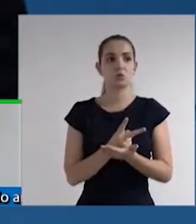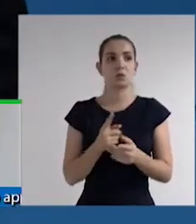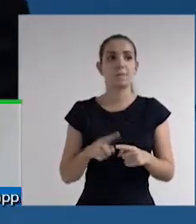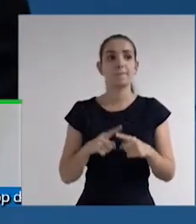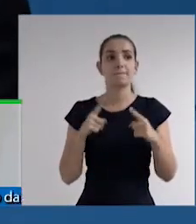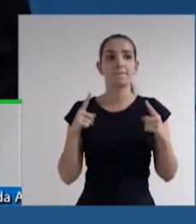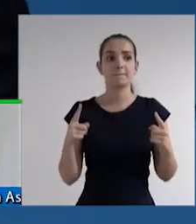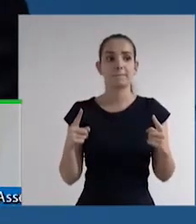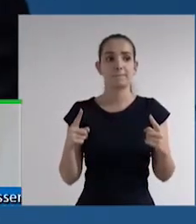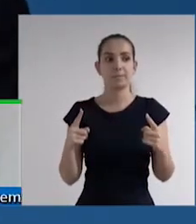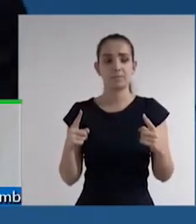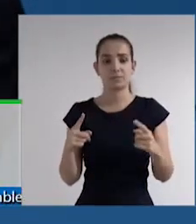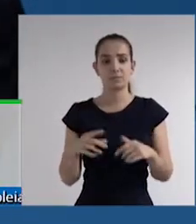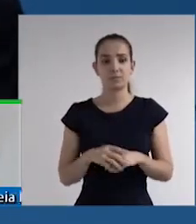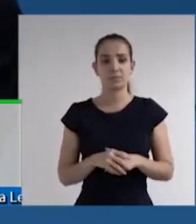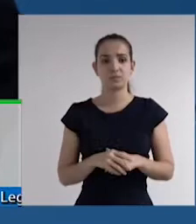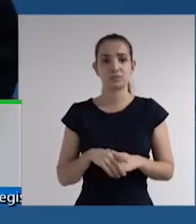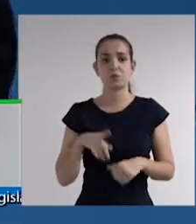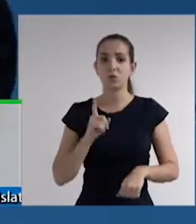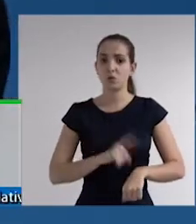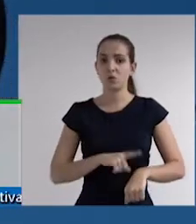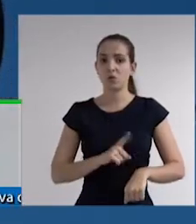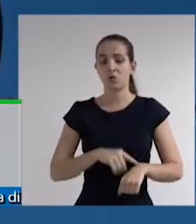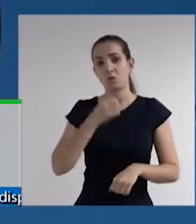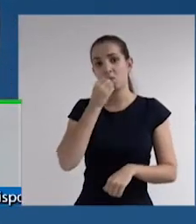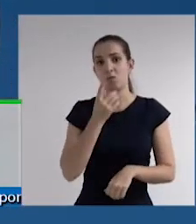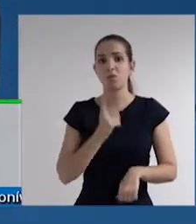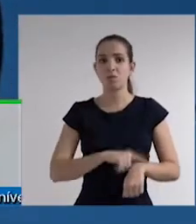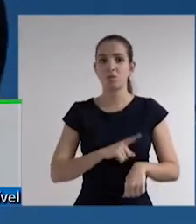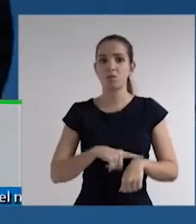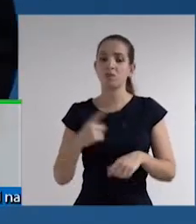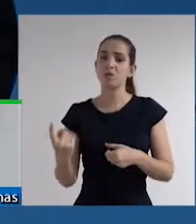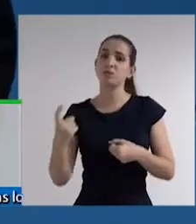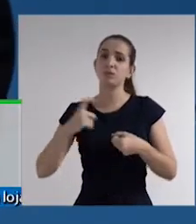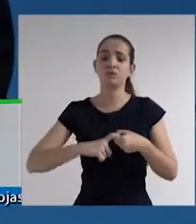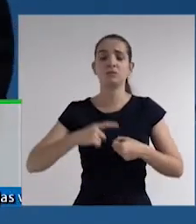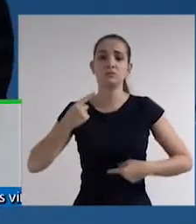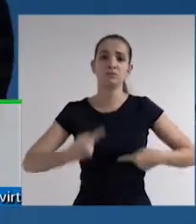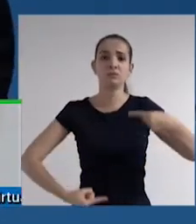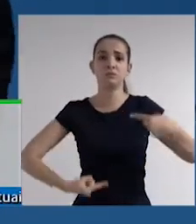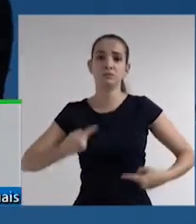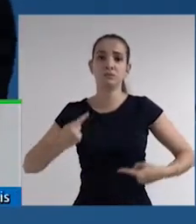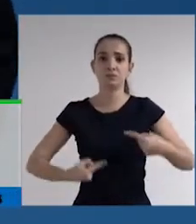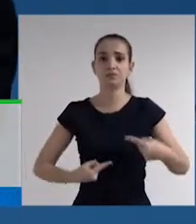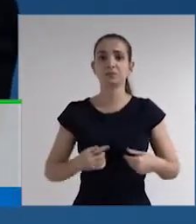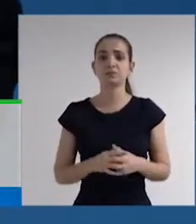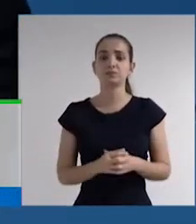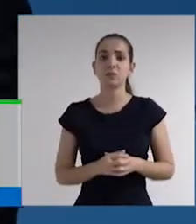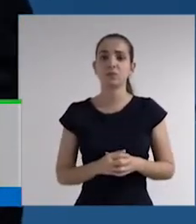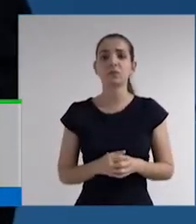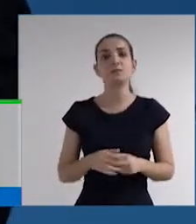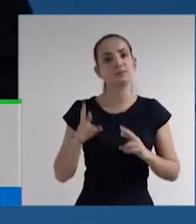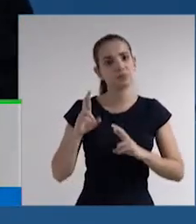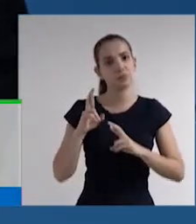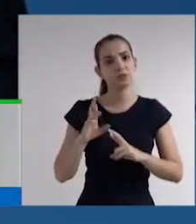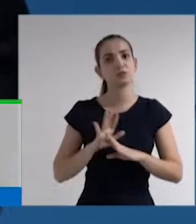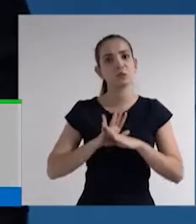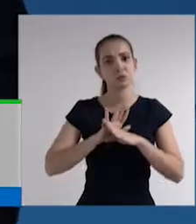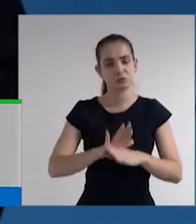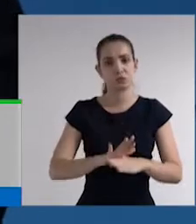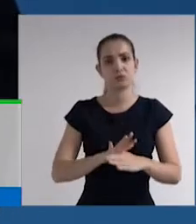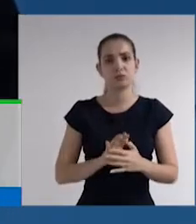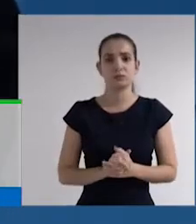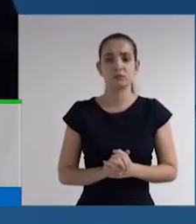ele, no exato momento, num bom momento, retoma a discussão e que espero que contribua, né, que ajude,